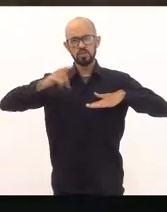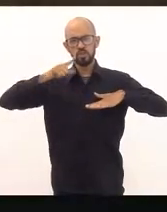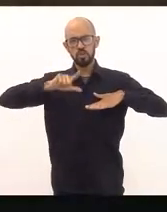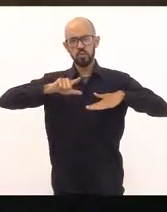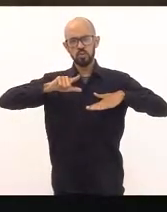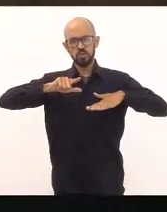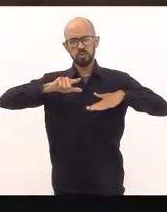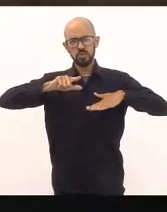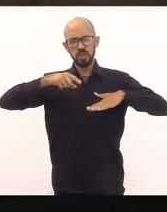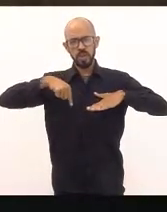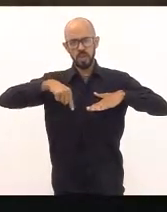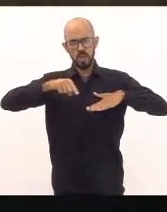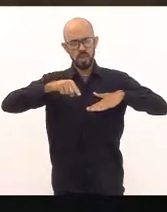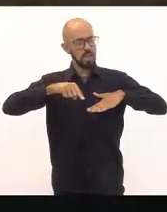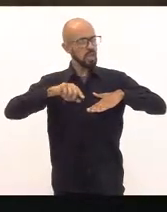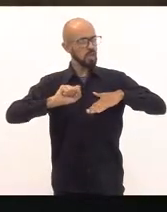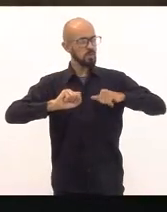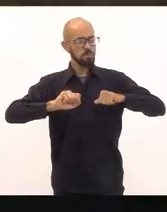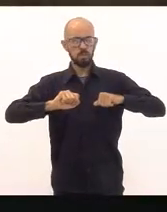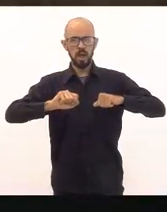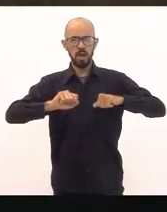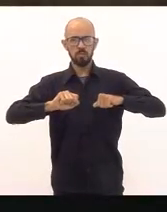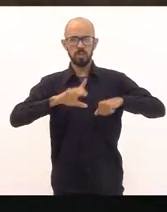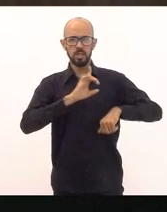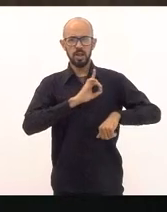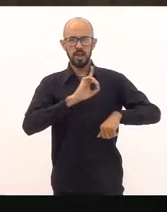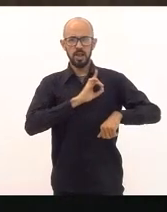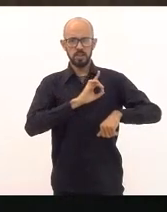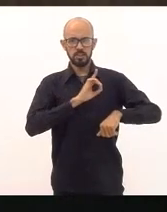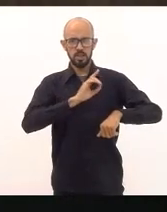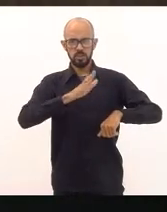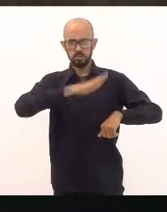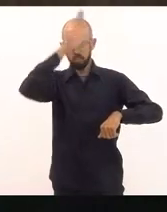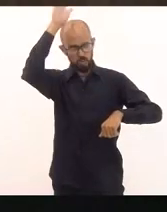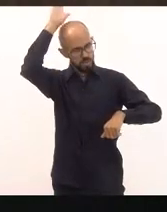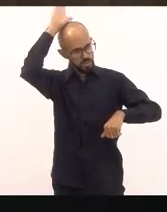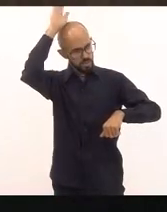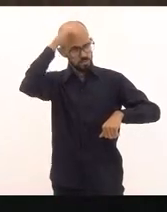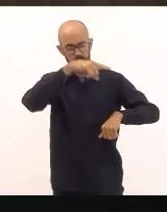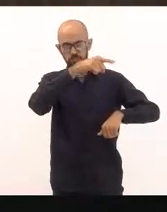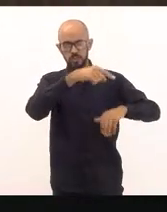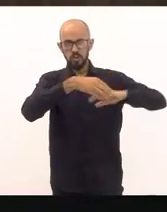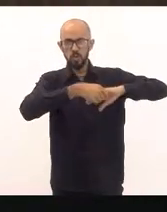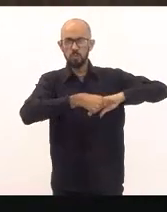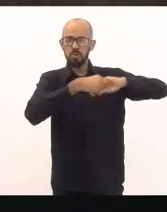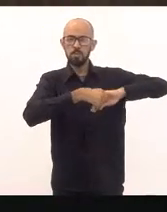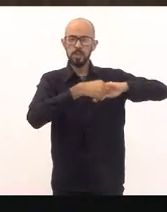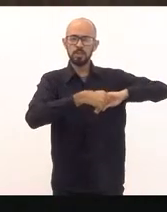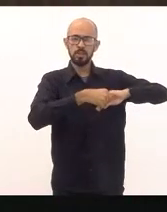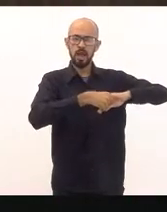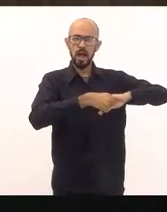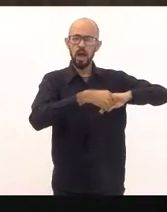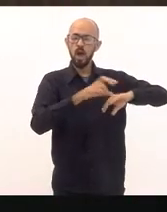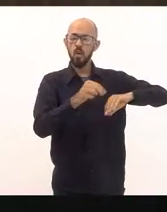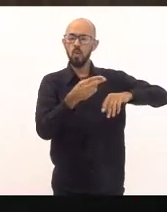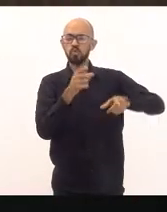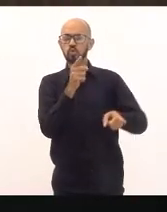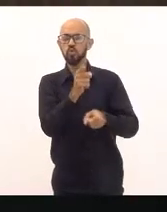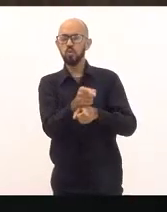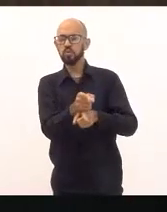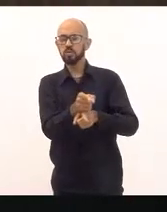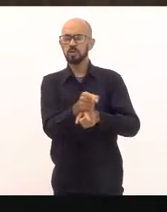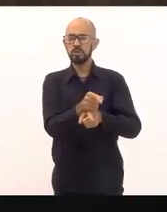à frente de um quartel do Corpo de Bombeiros e cumprimentar um bombeiro militar, ou de encontrar